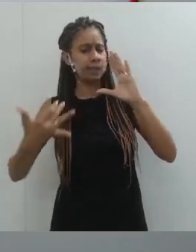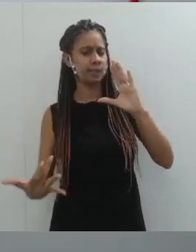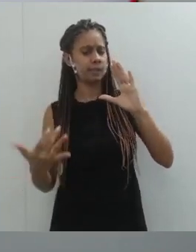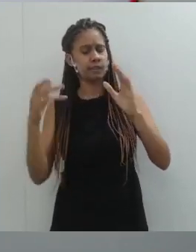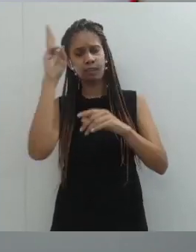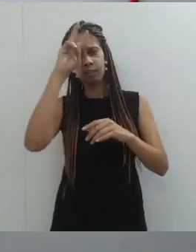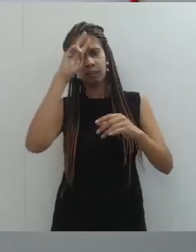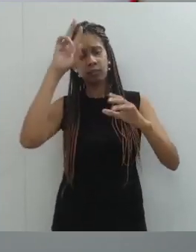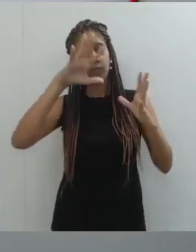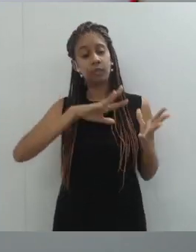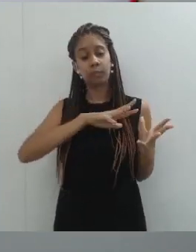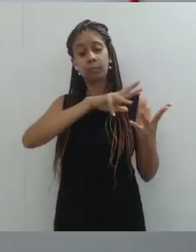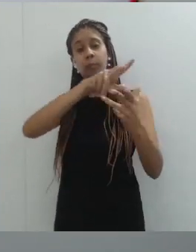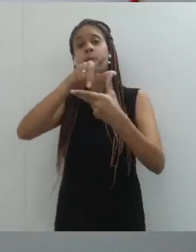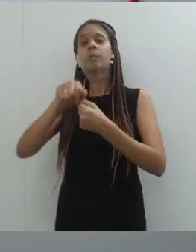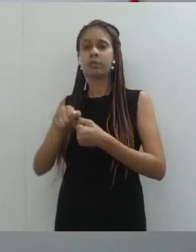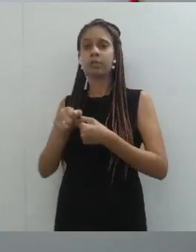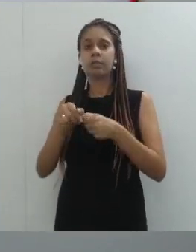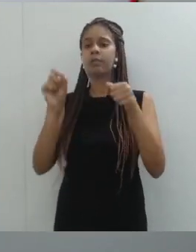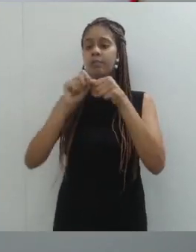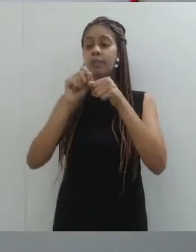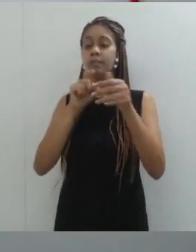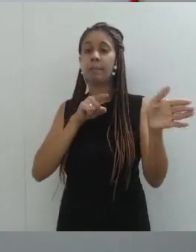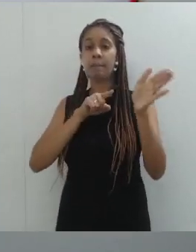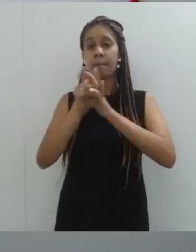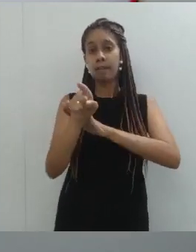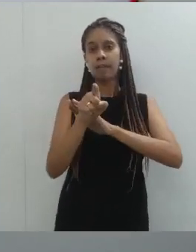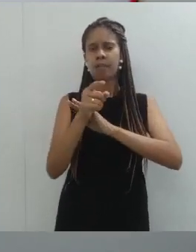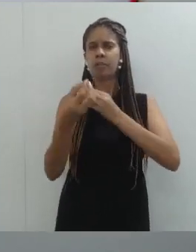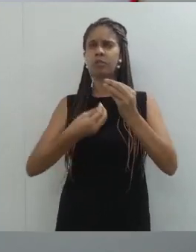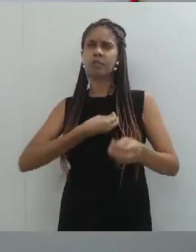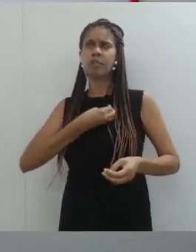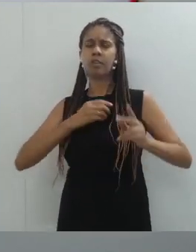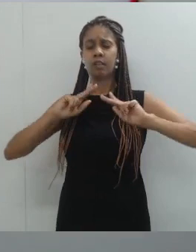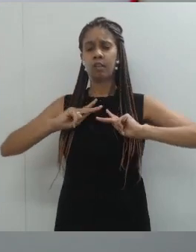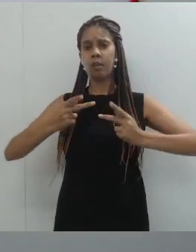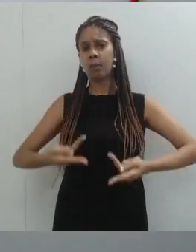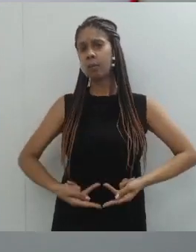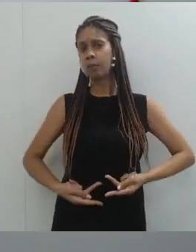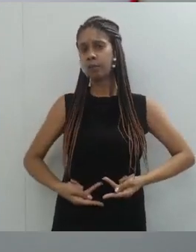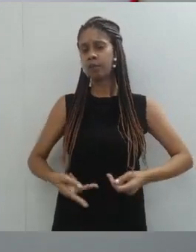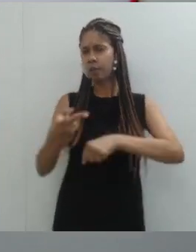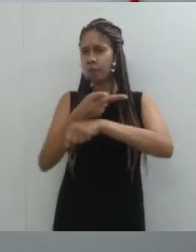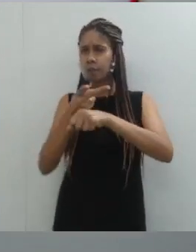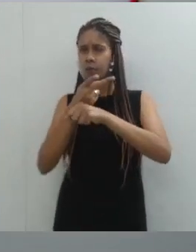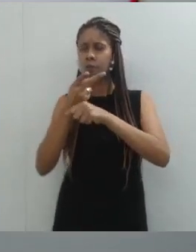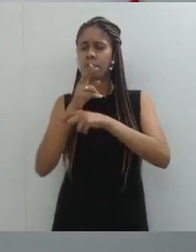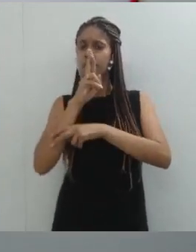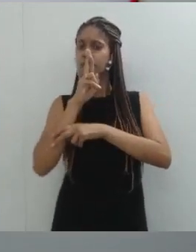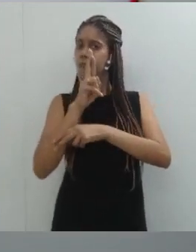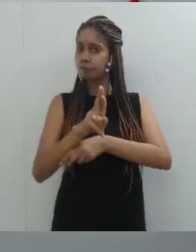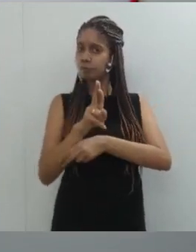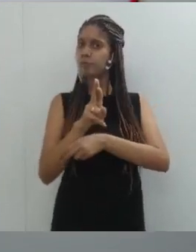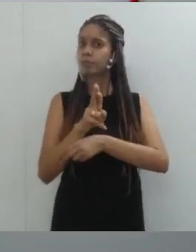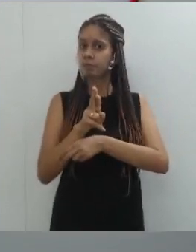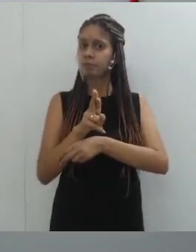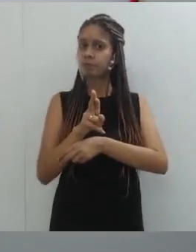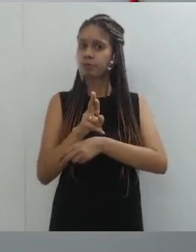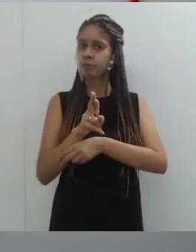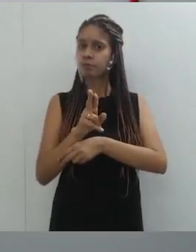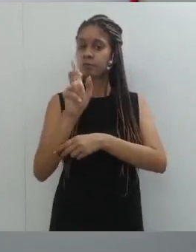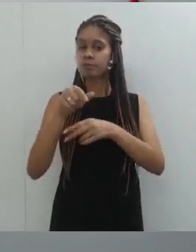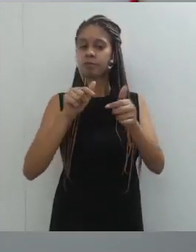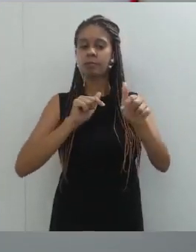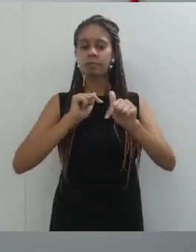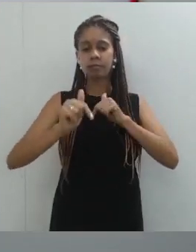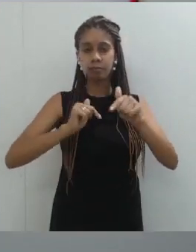perdão? Fazer perguntas sobre a vida humana e buscar respostas para ela é o